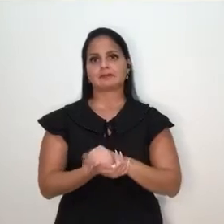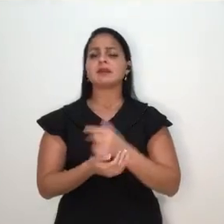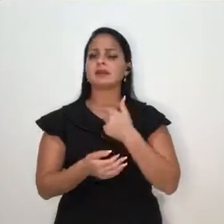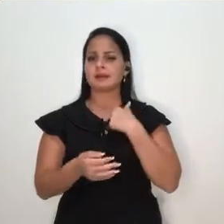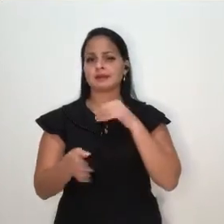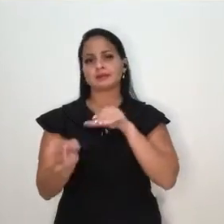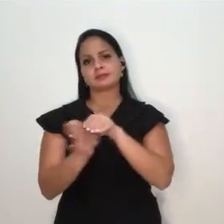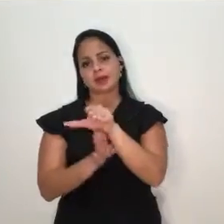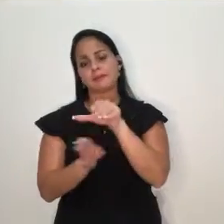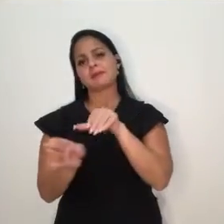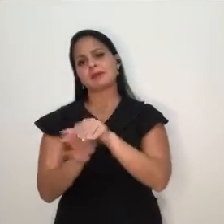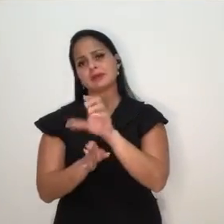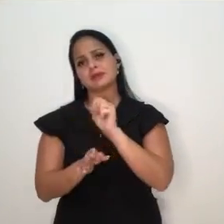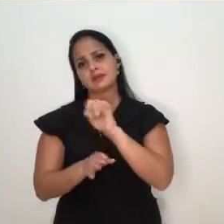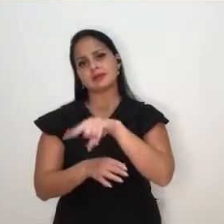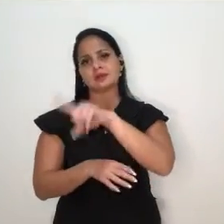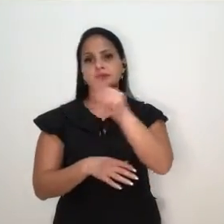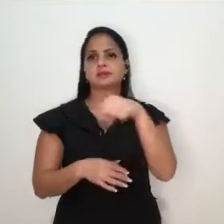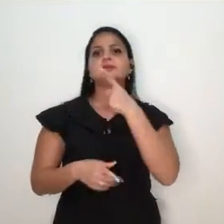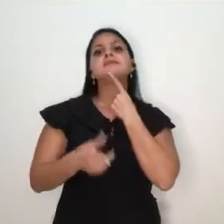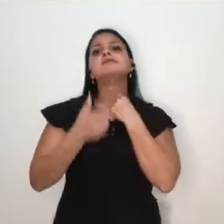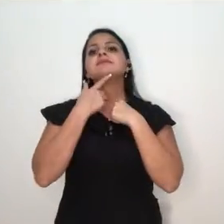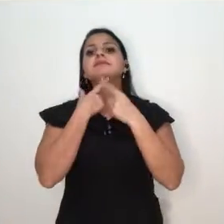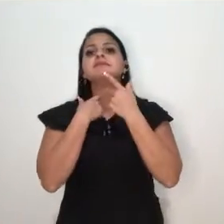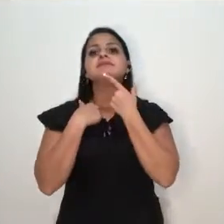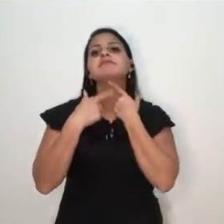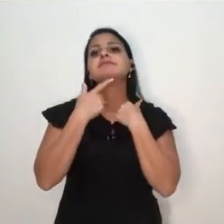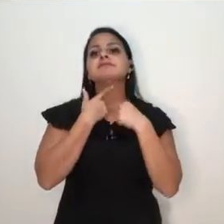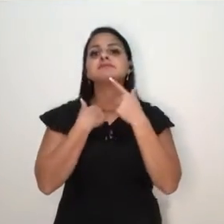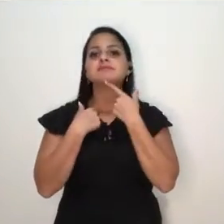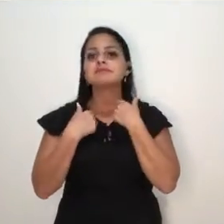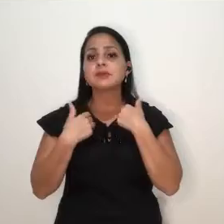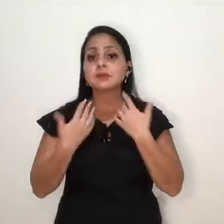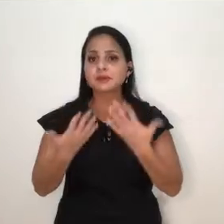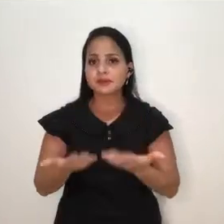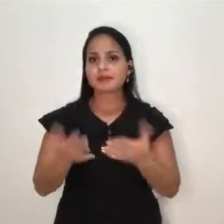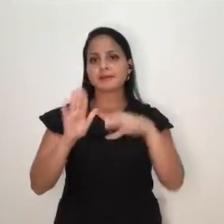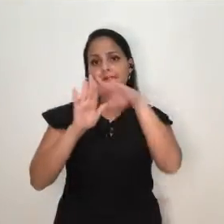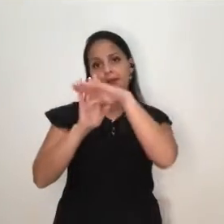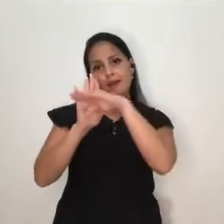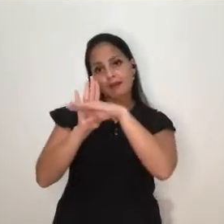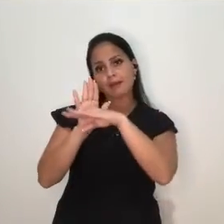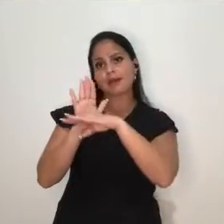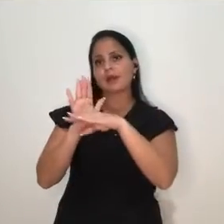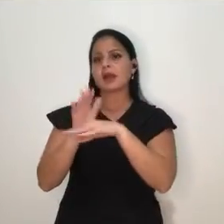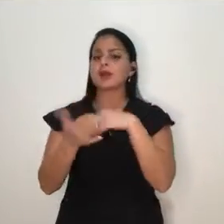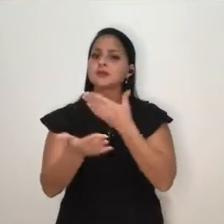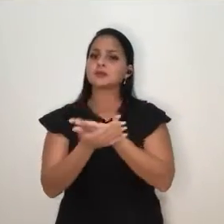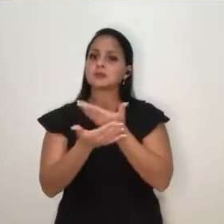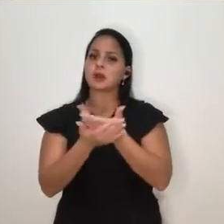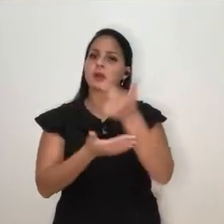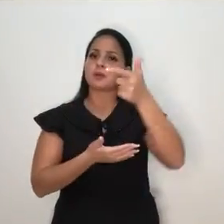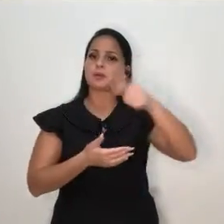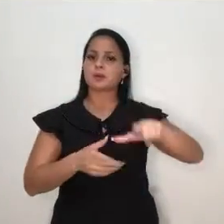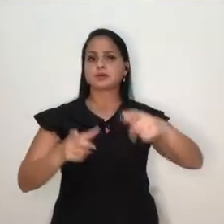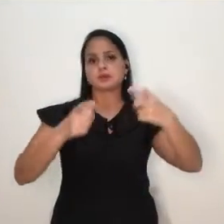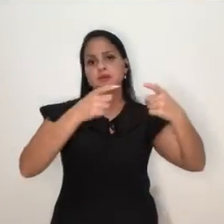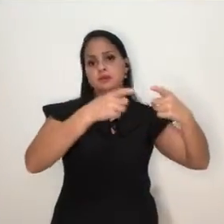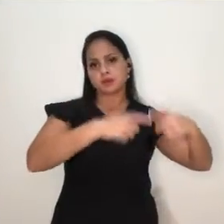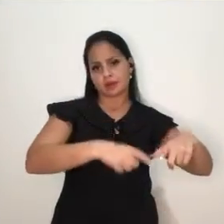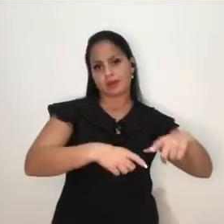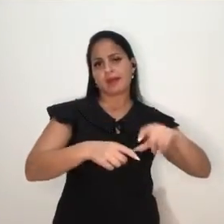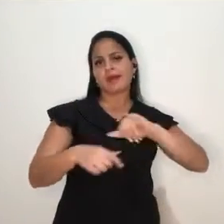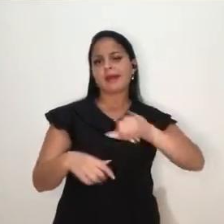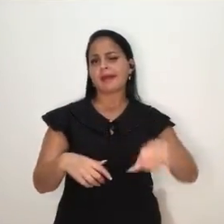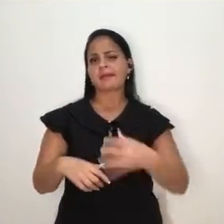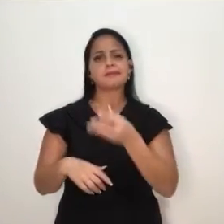E eu indico bastante quem tem essa vontade de estar fazendo esse programa, de estudar em outro lugar, que aproveite